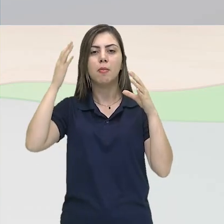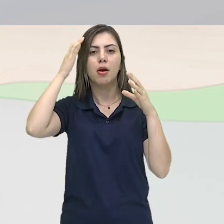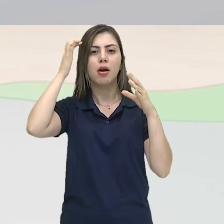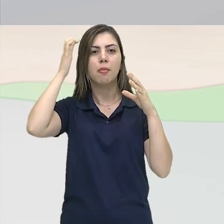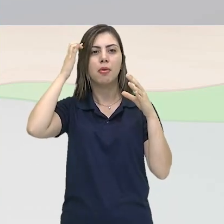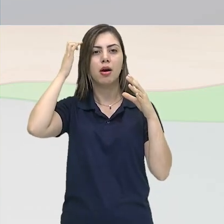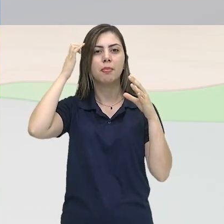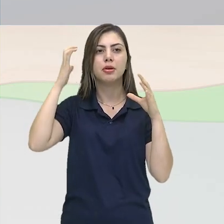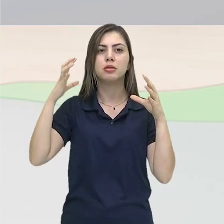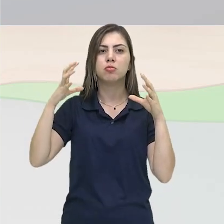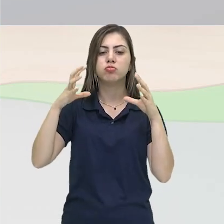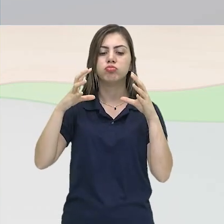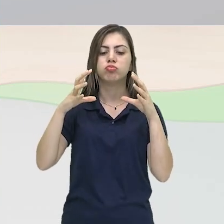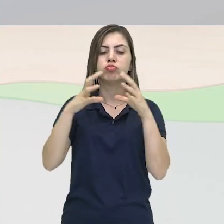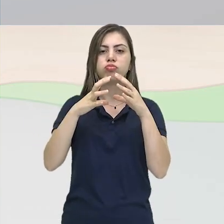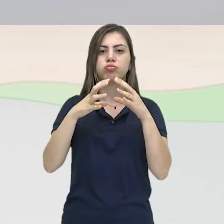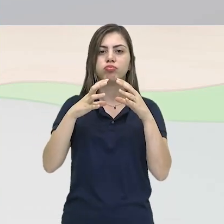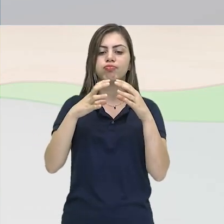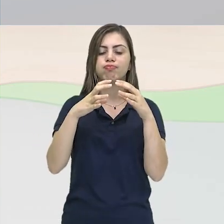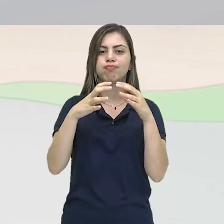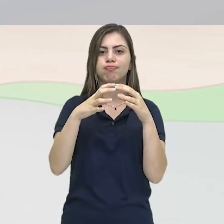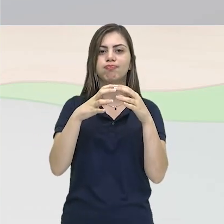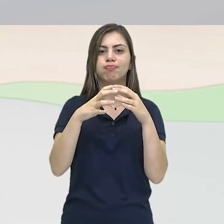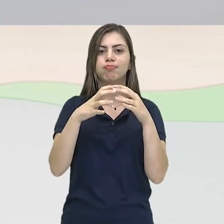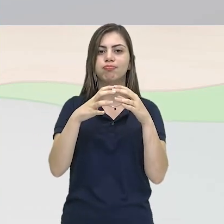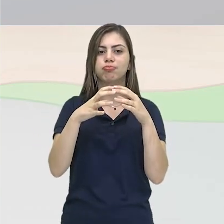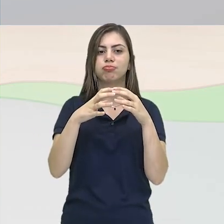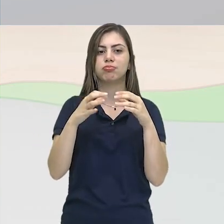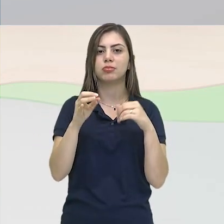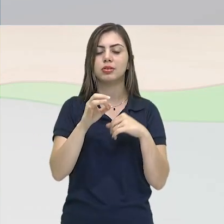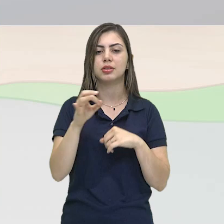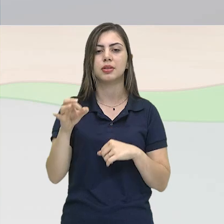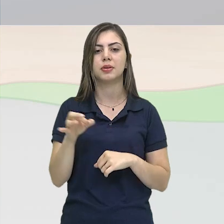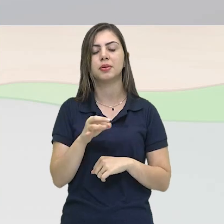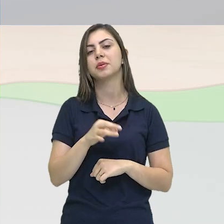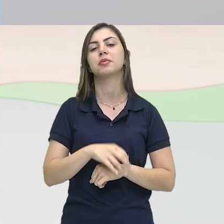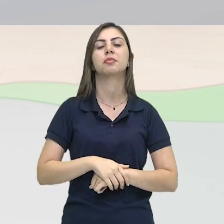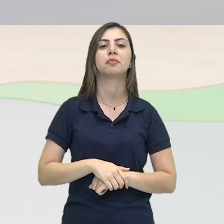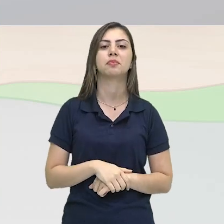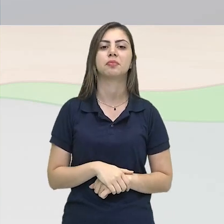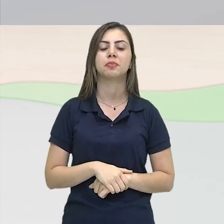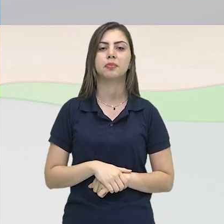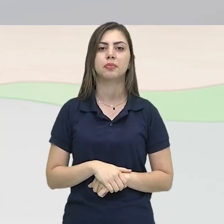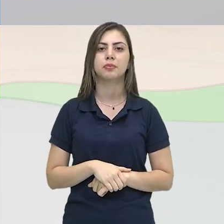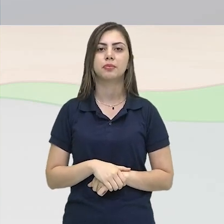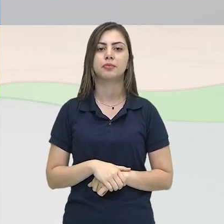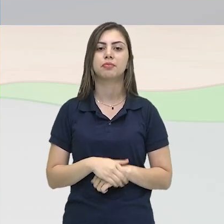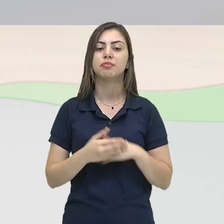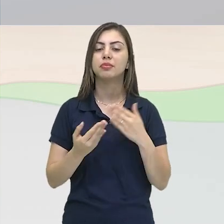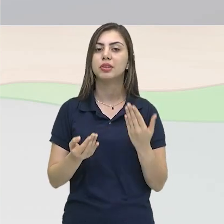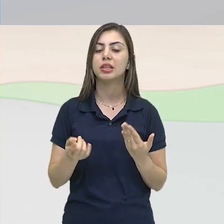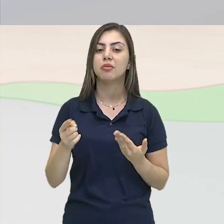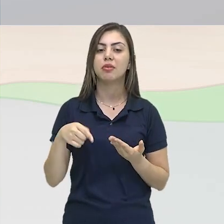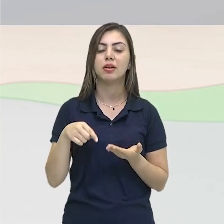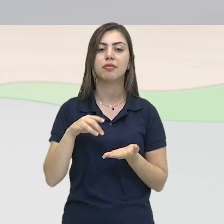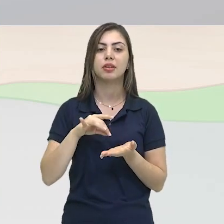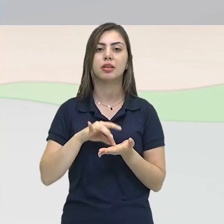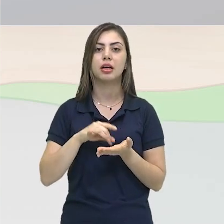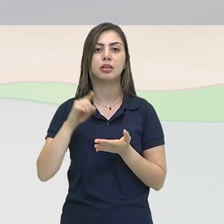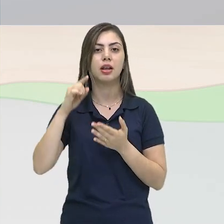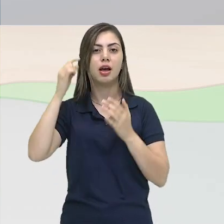sutura. Por isso que diz, né, a muleira da criança é realmente, né, o fechamento